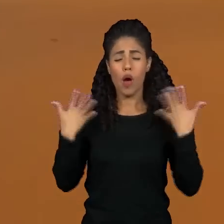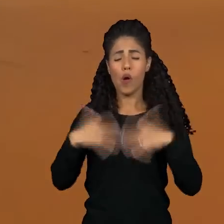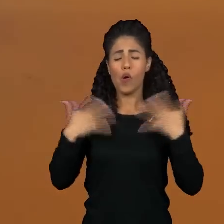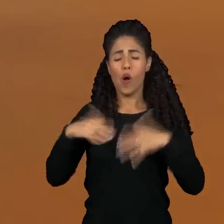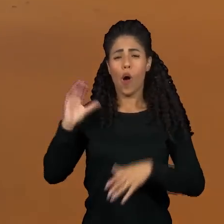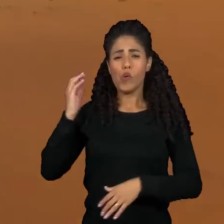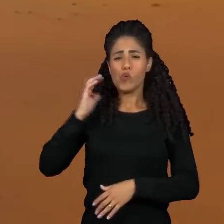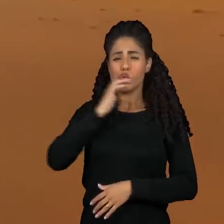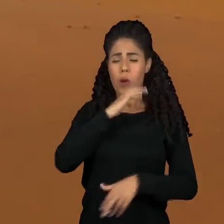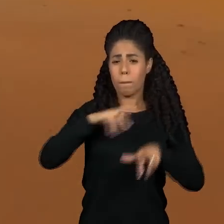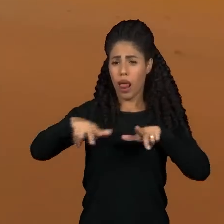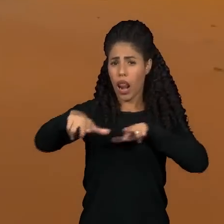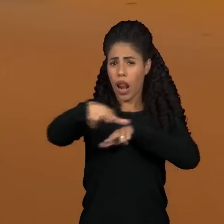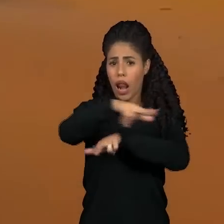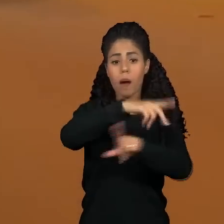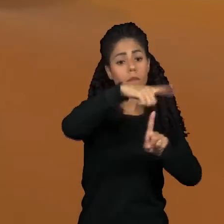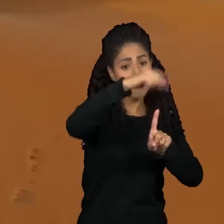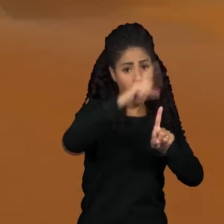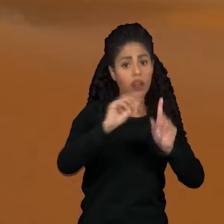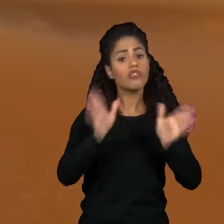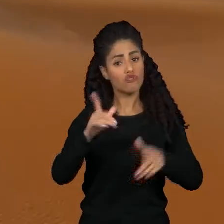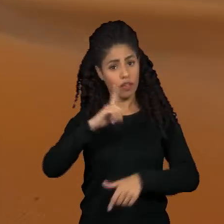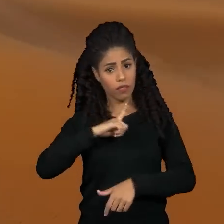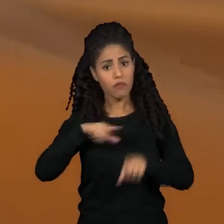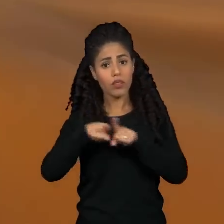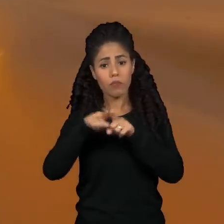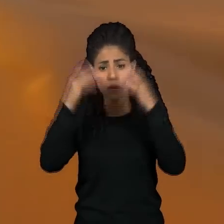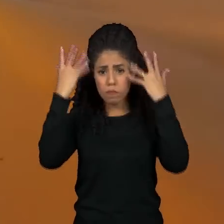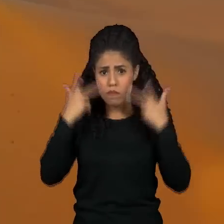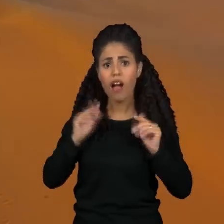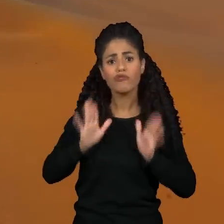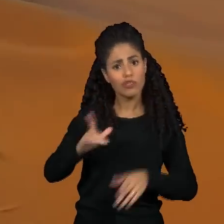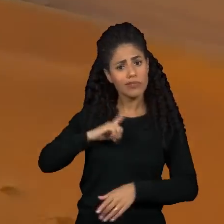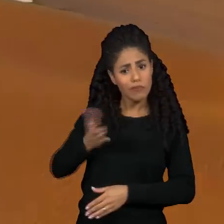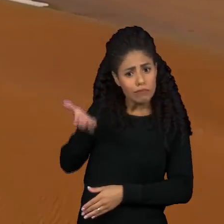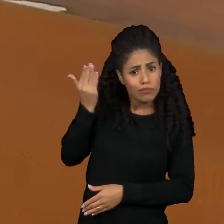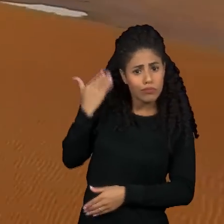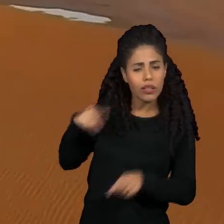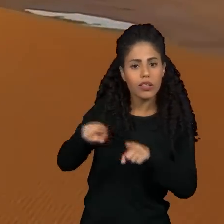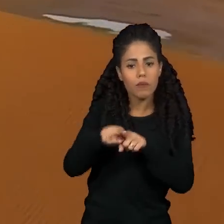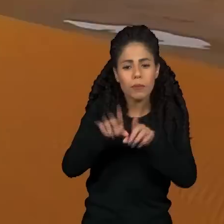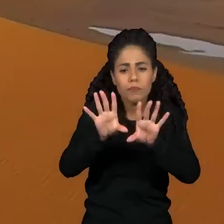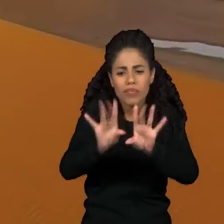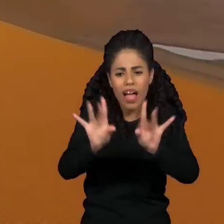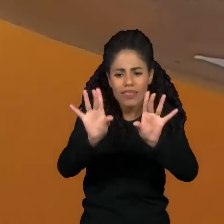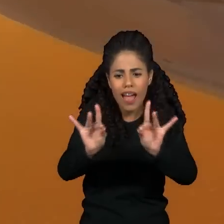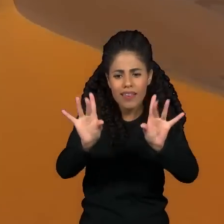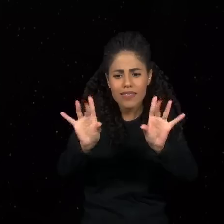e diversidade de plantas e animais e alternou climas secos e úmidos a cada